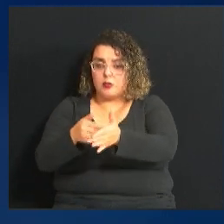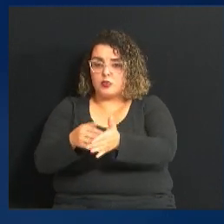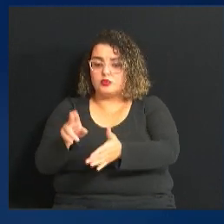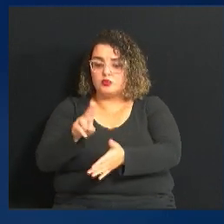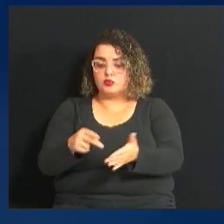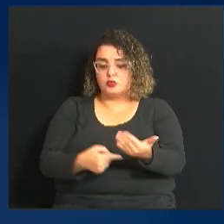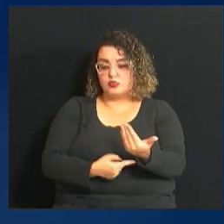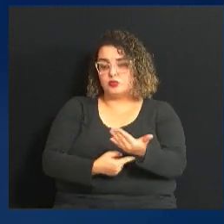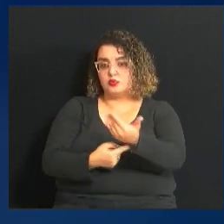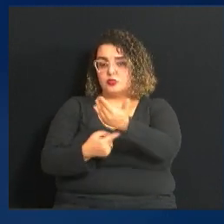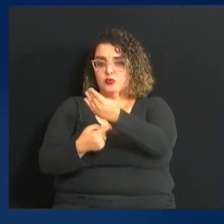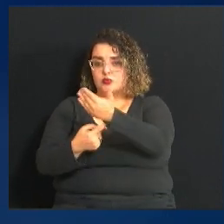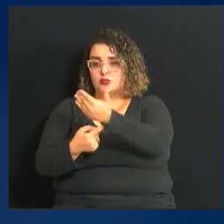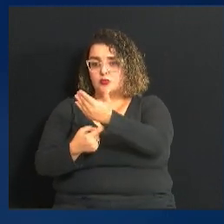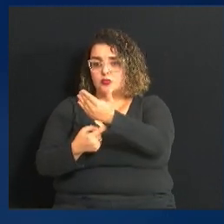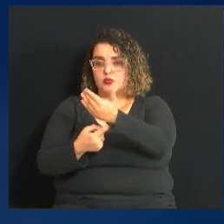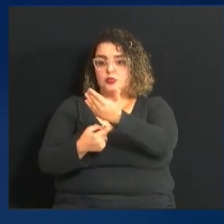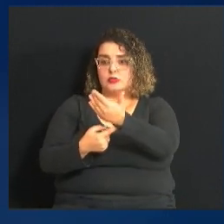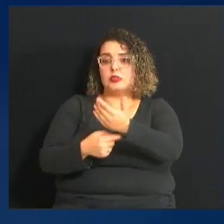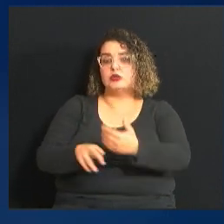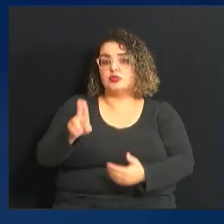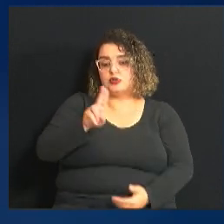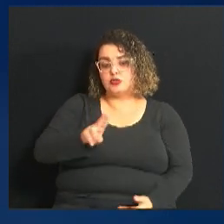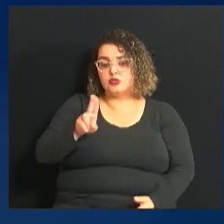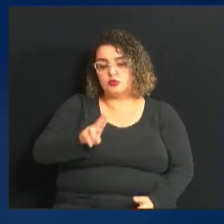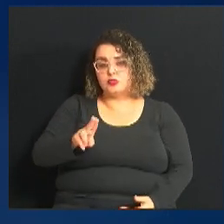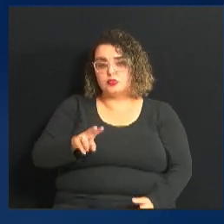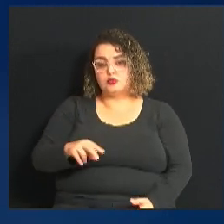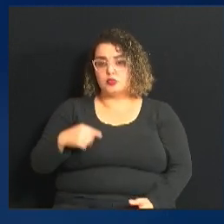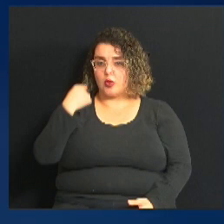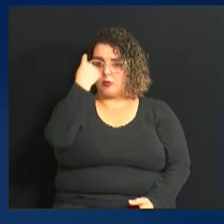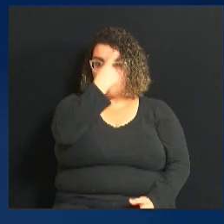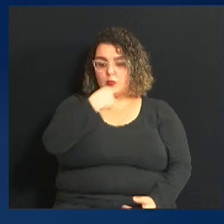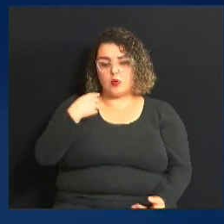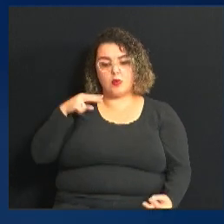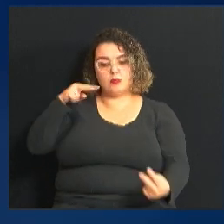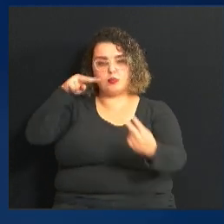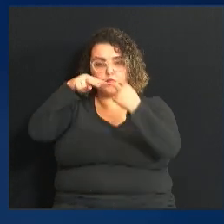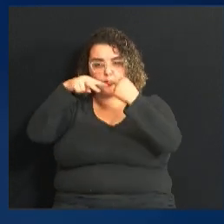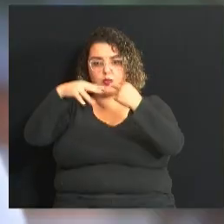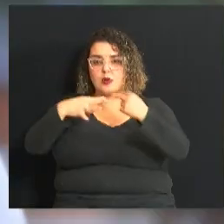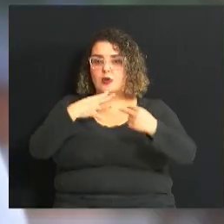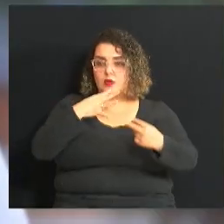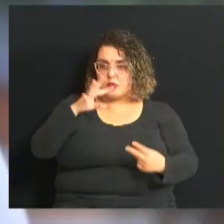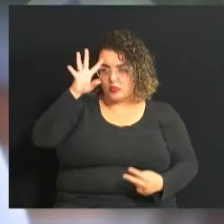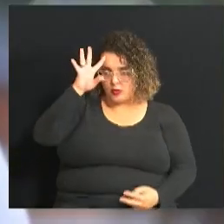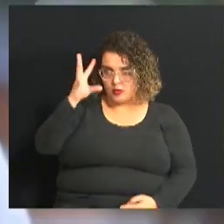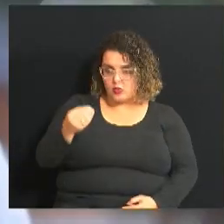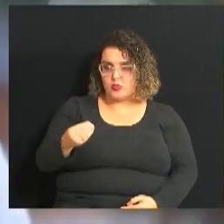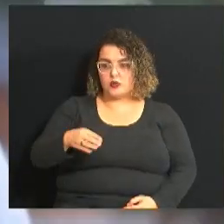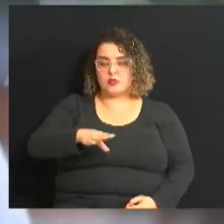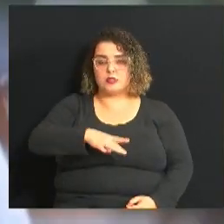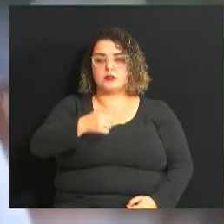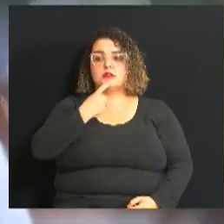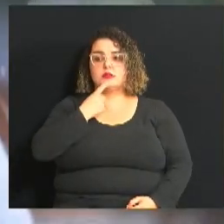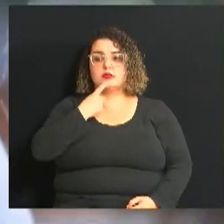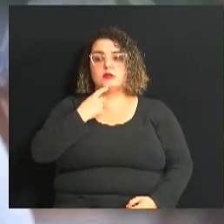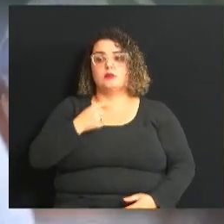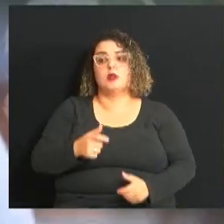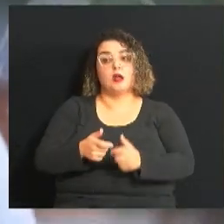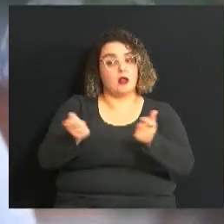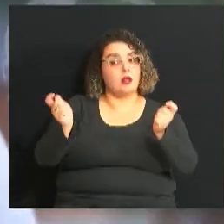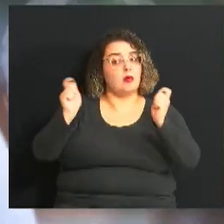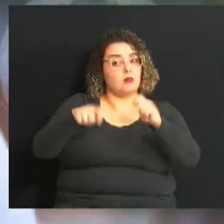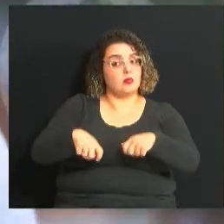tecnologias de reconhecimento facial pelo poder público no município de Campinas devido à grande possibilidade